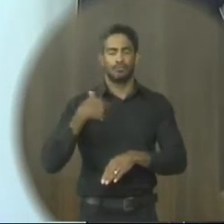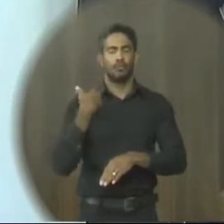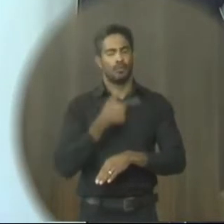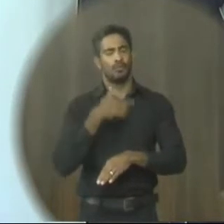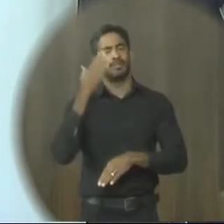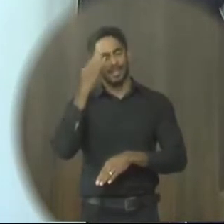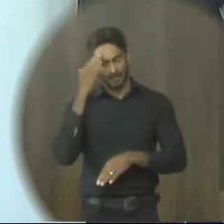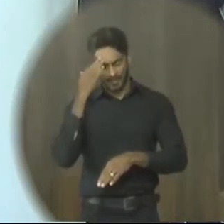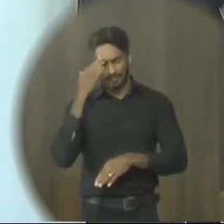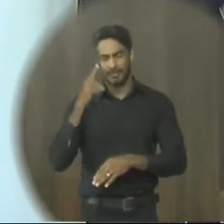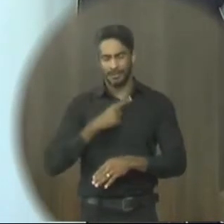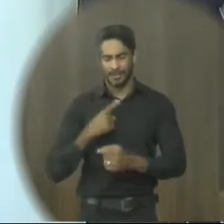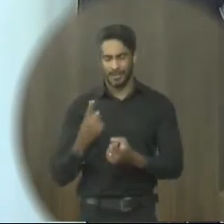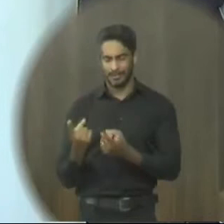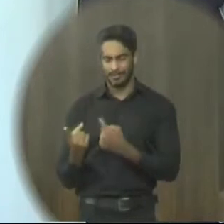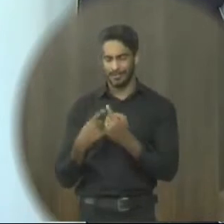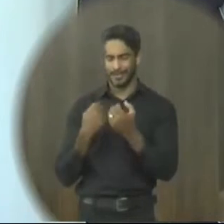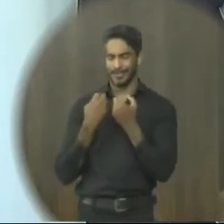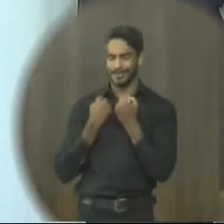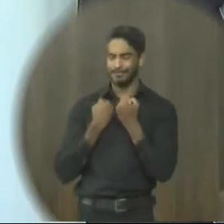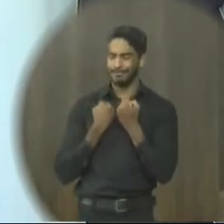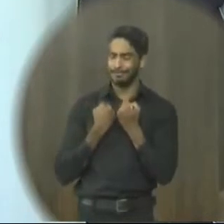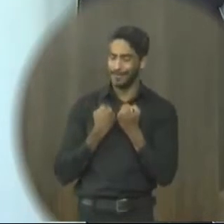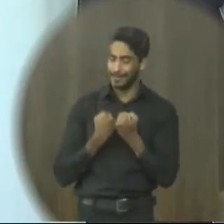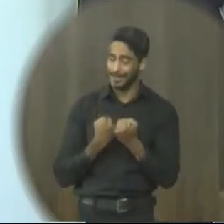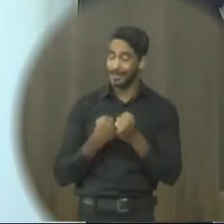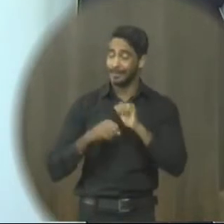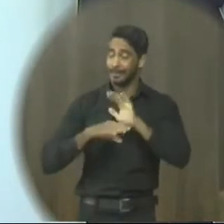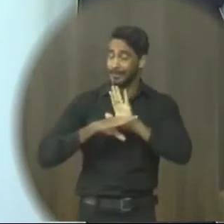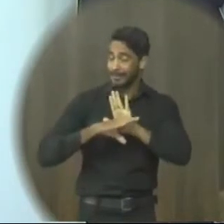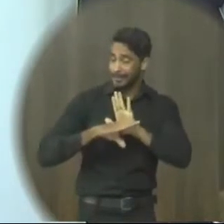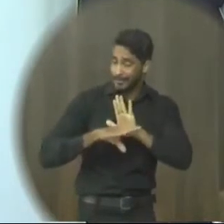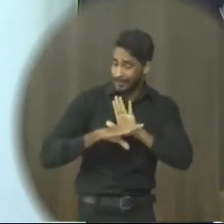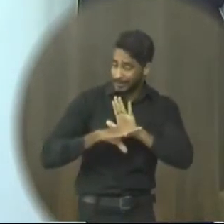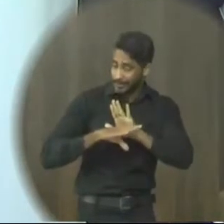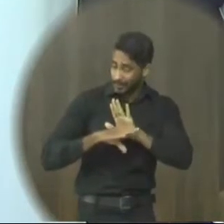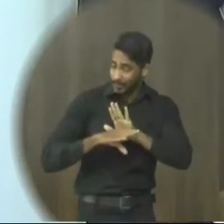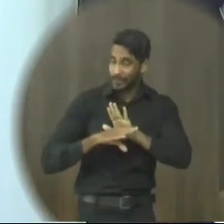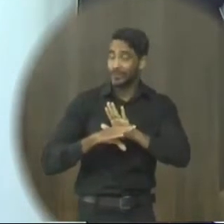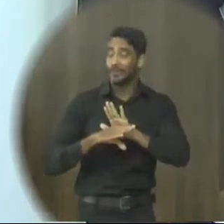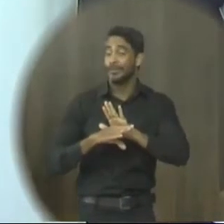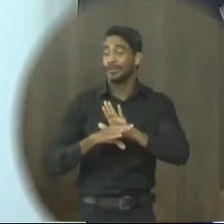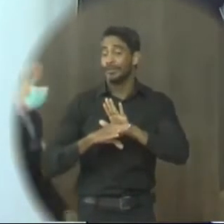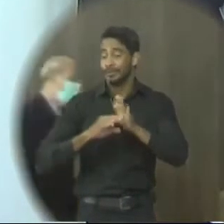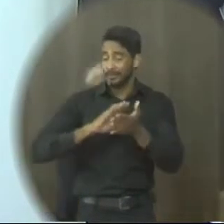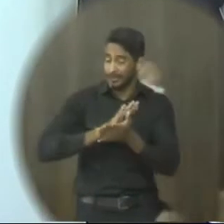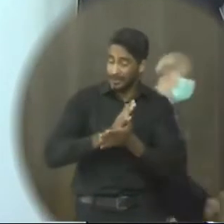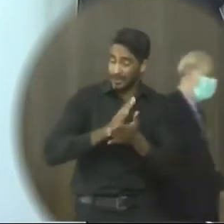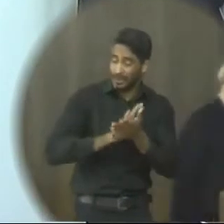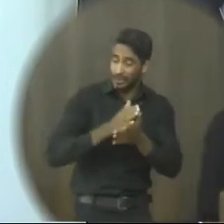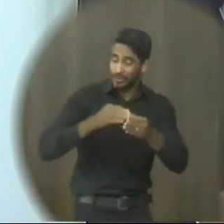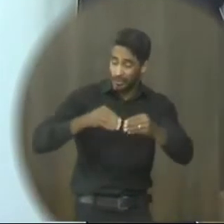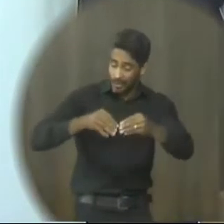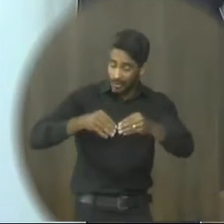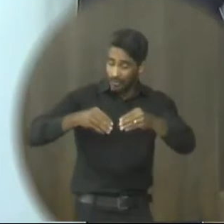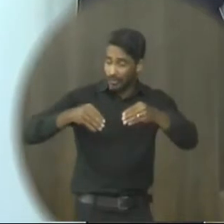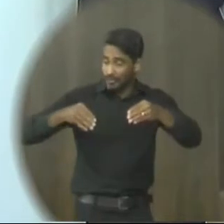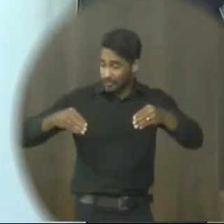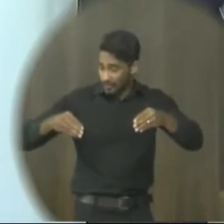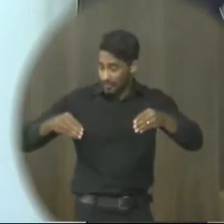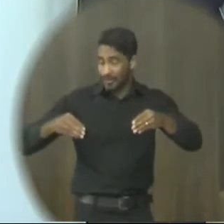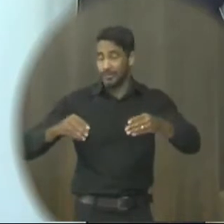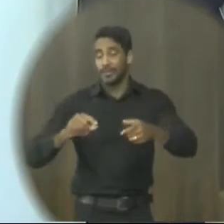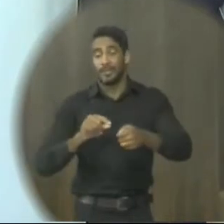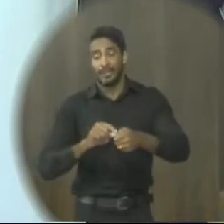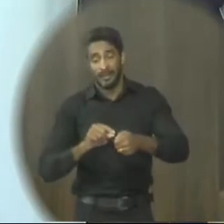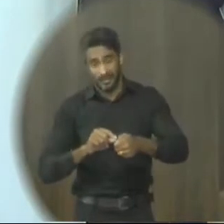pesado, né, que contribui muito com o solo, é, destrói muito o solo, e é